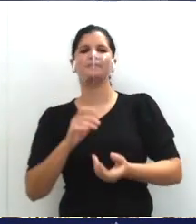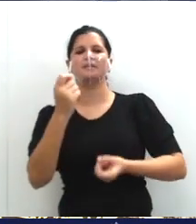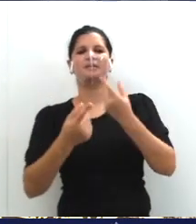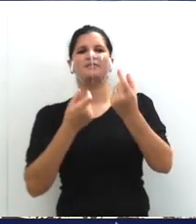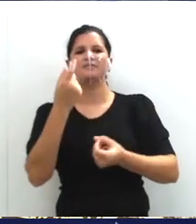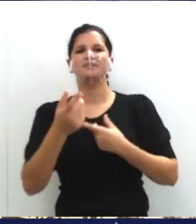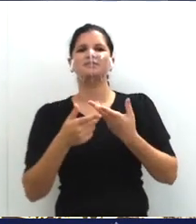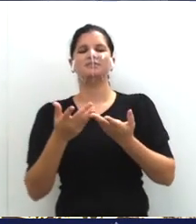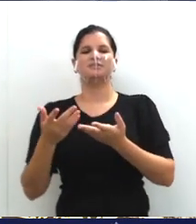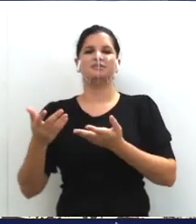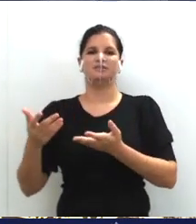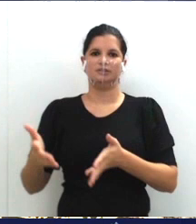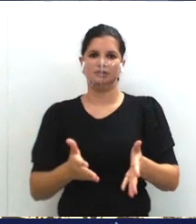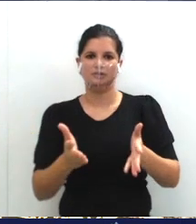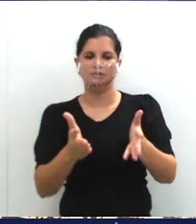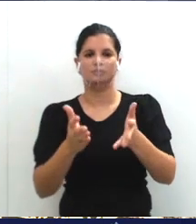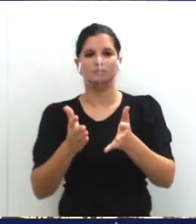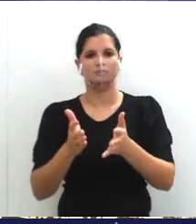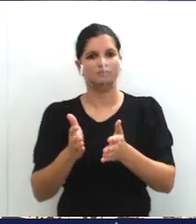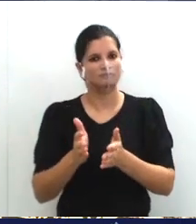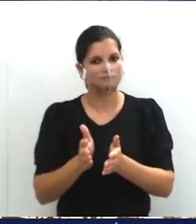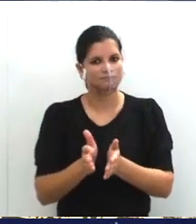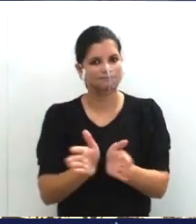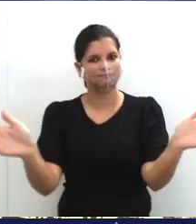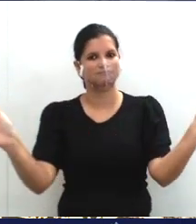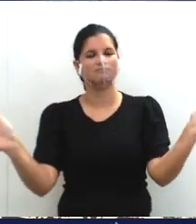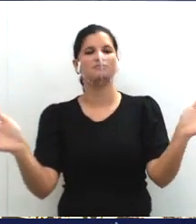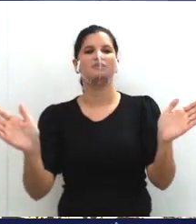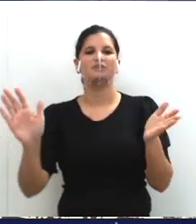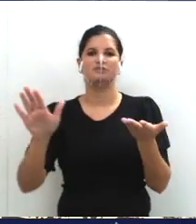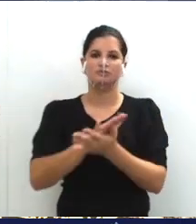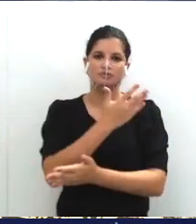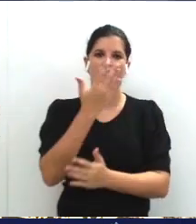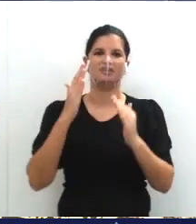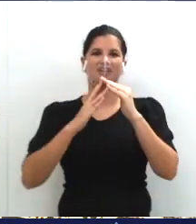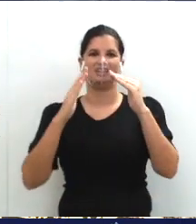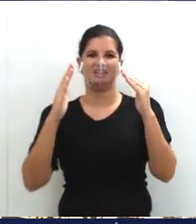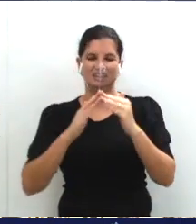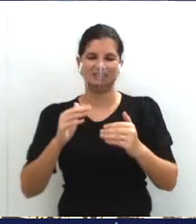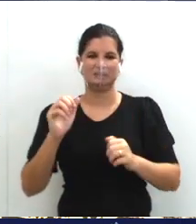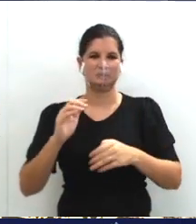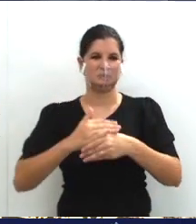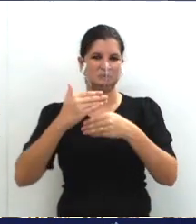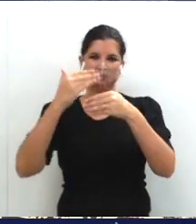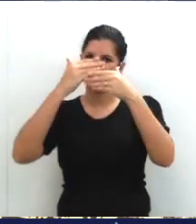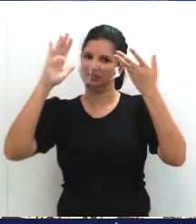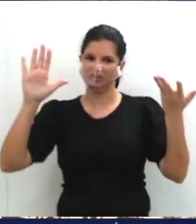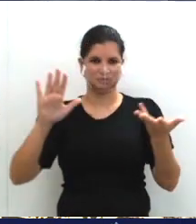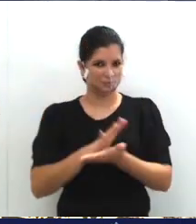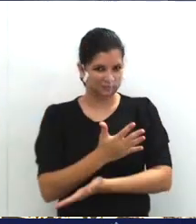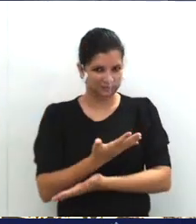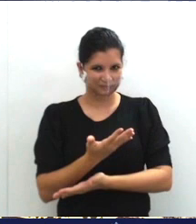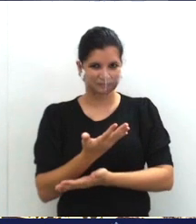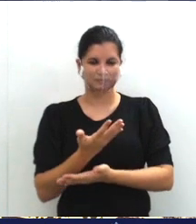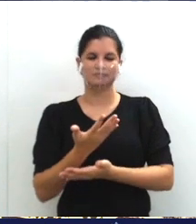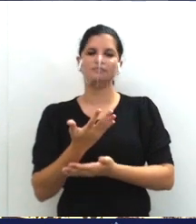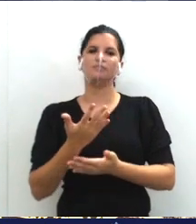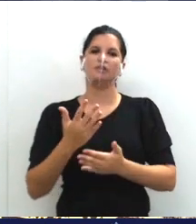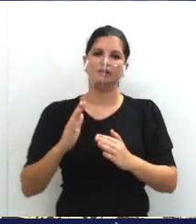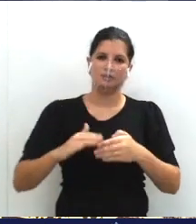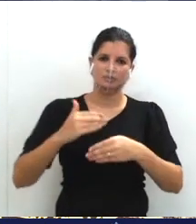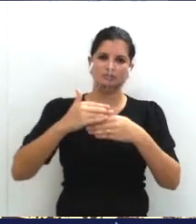Muitas vezes desvia o curso dos rios, pode destruir casas e construções. Durante